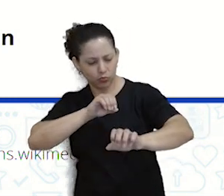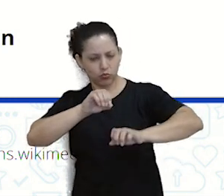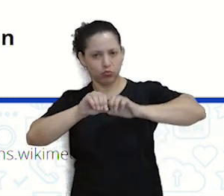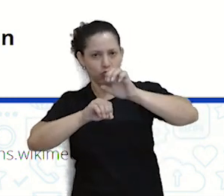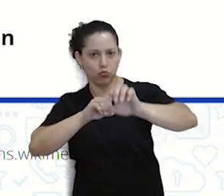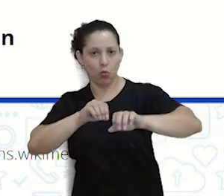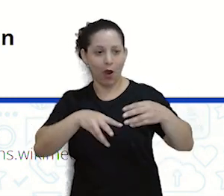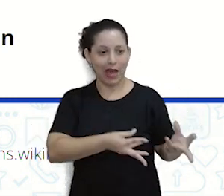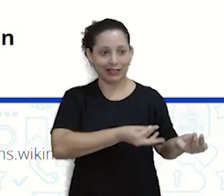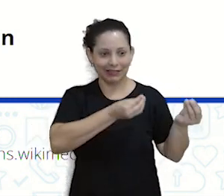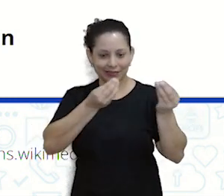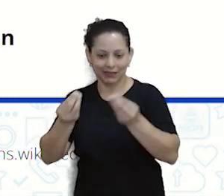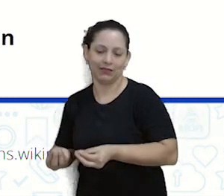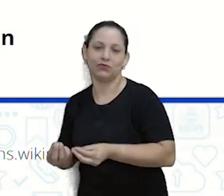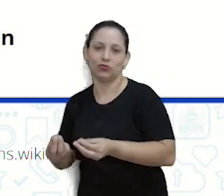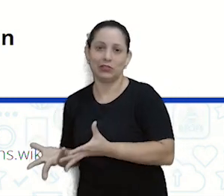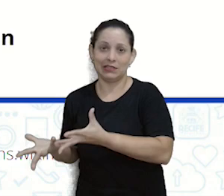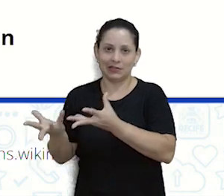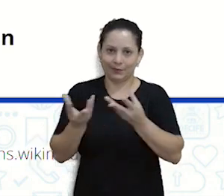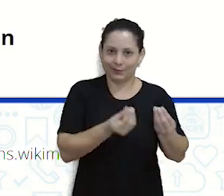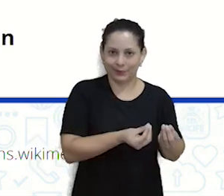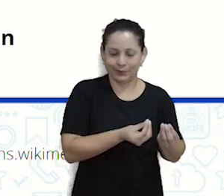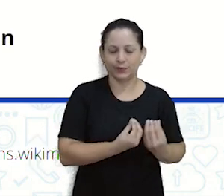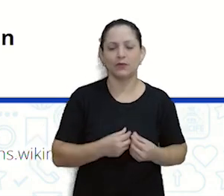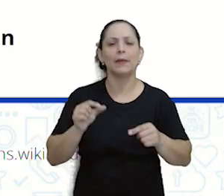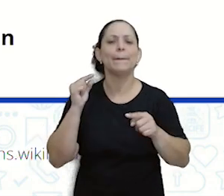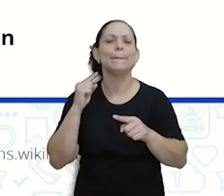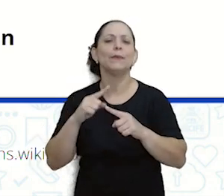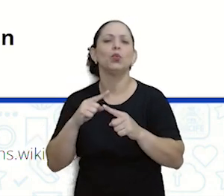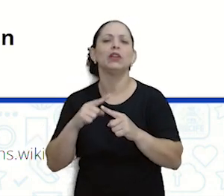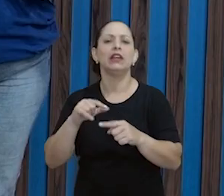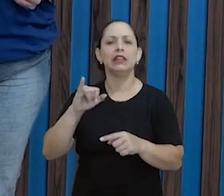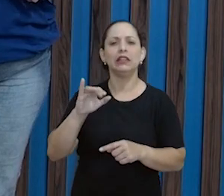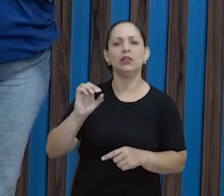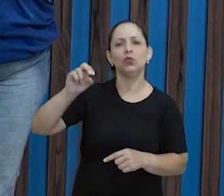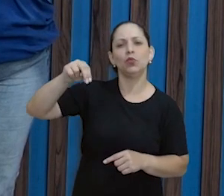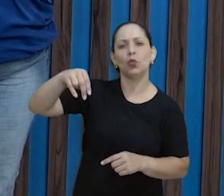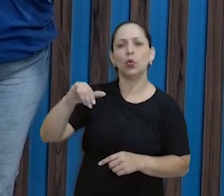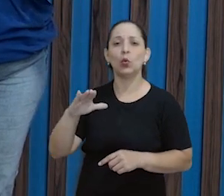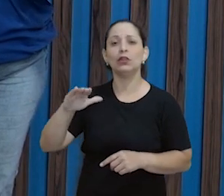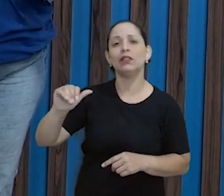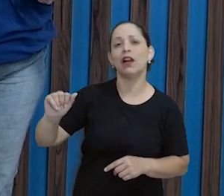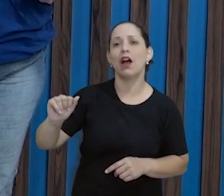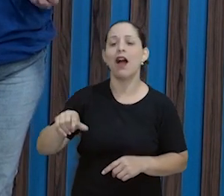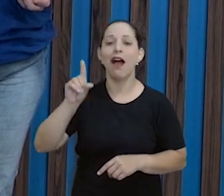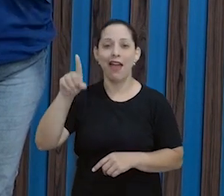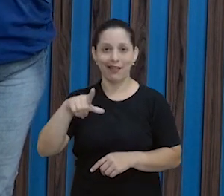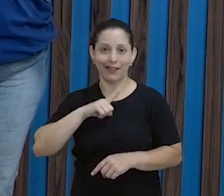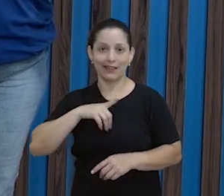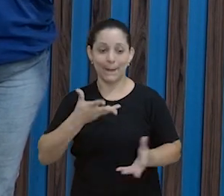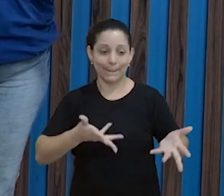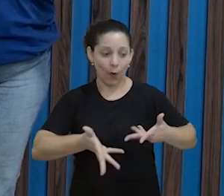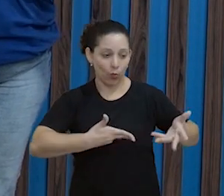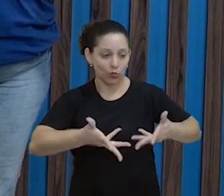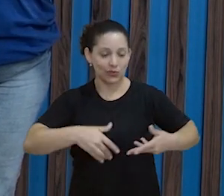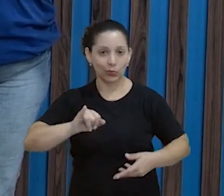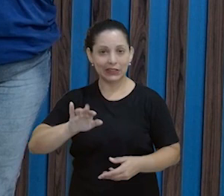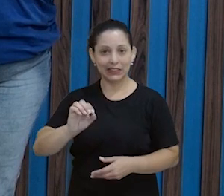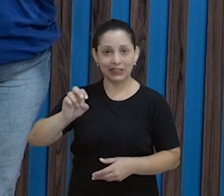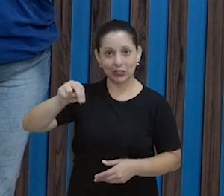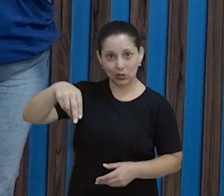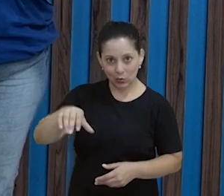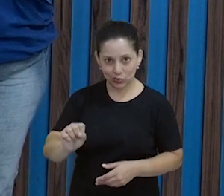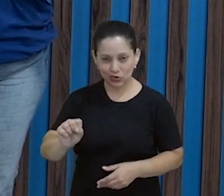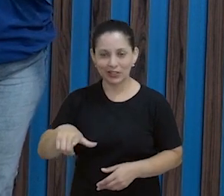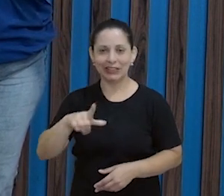átomos. E a gente chama de ligação iônica por quê? Porque ela é produzida entre íons. Esses íons,